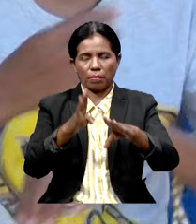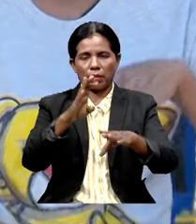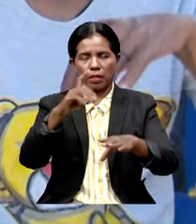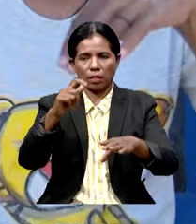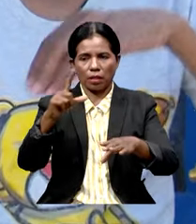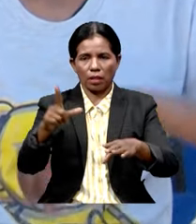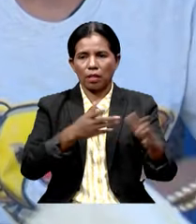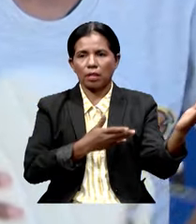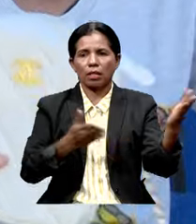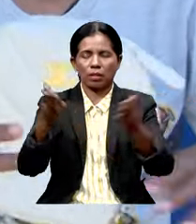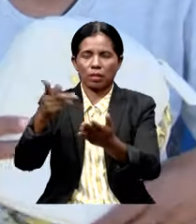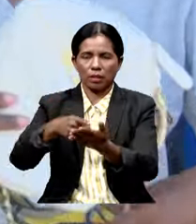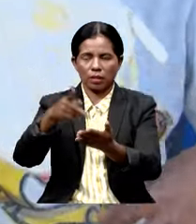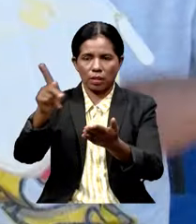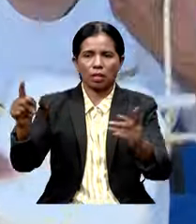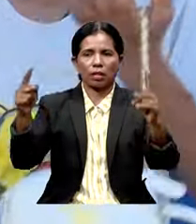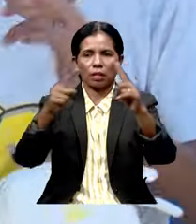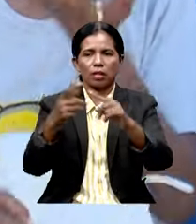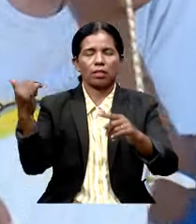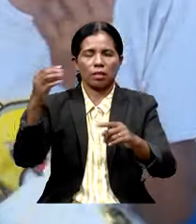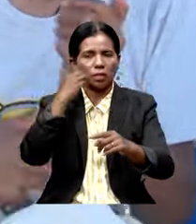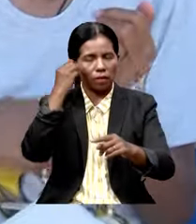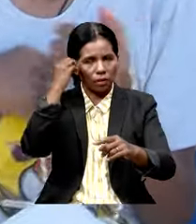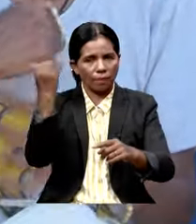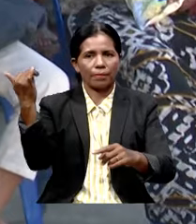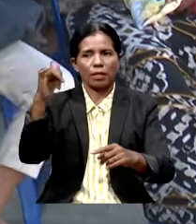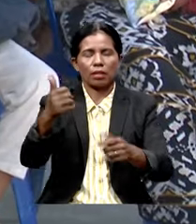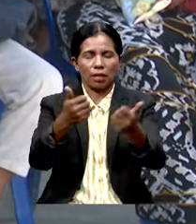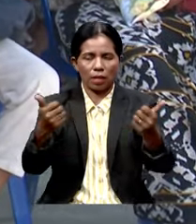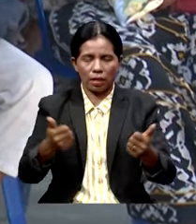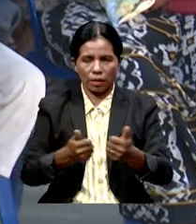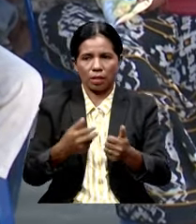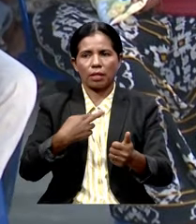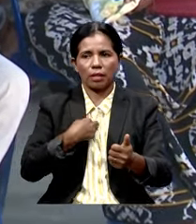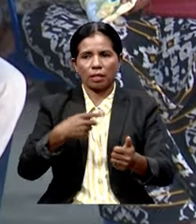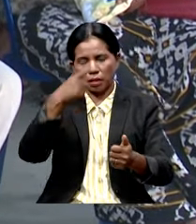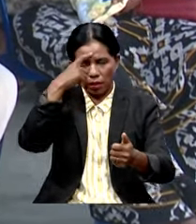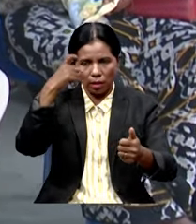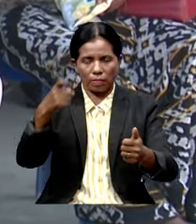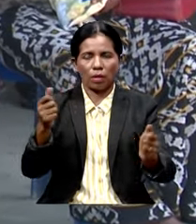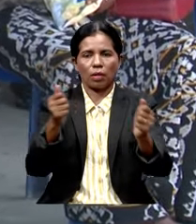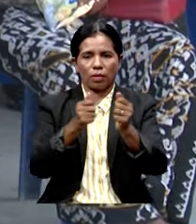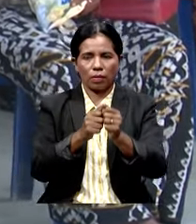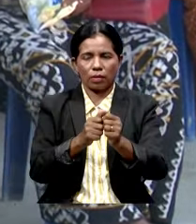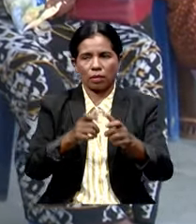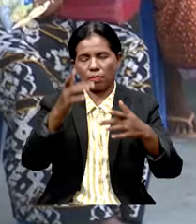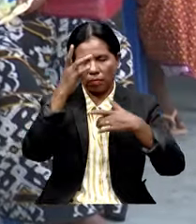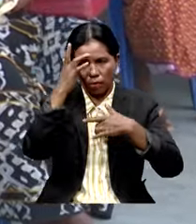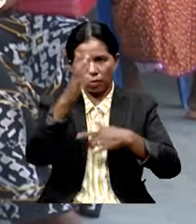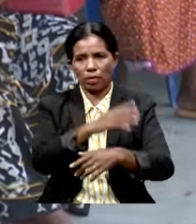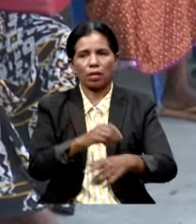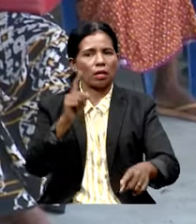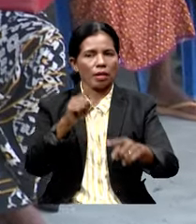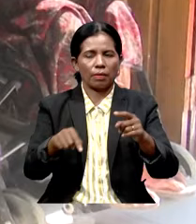Banco BNCTL se pagamento direto a sira e ser nenhuma, não ser na aldeia rasi. Tambo condição a moras, então